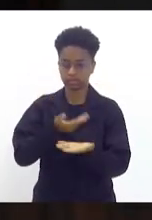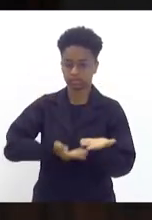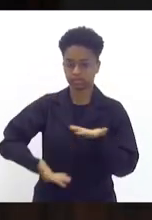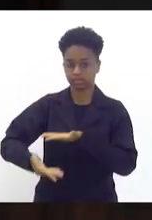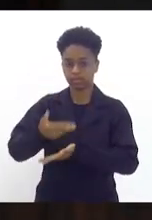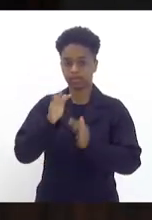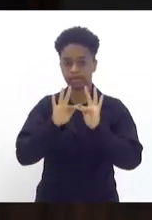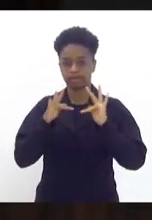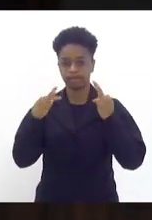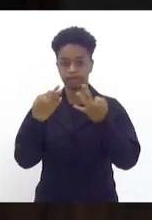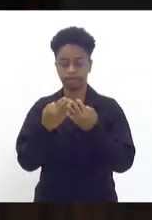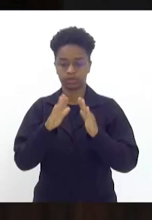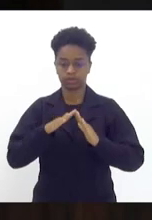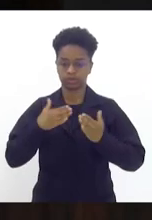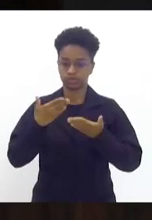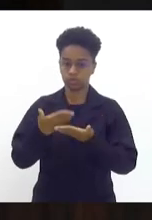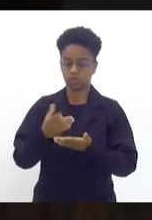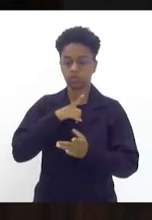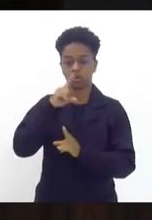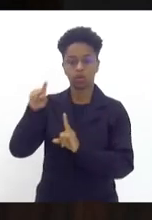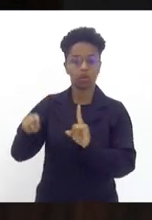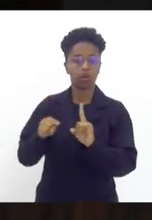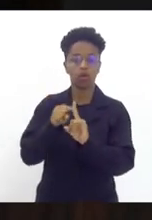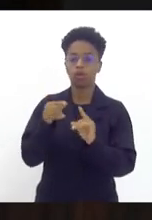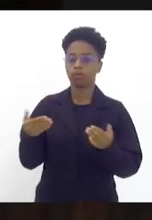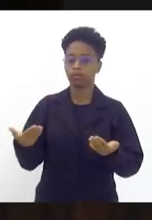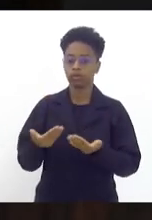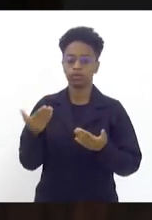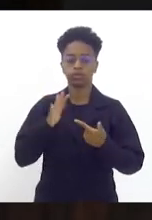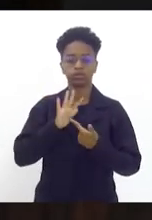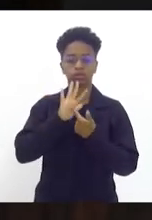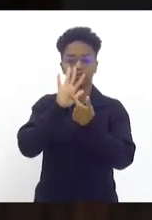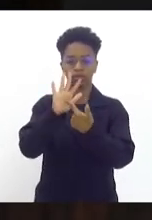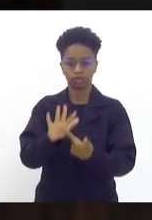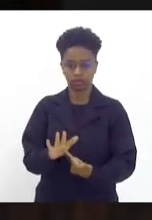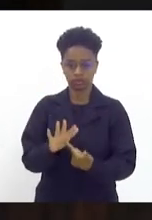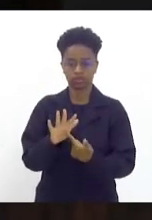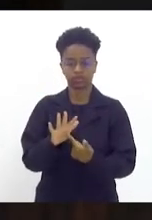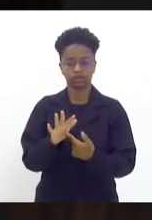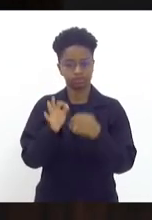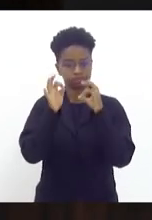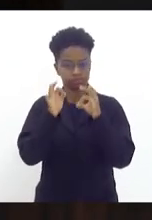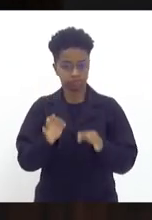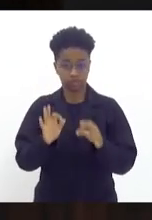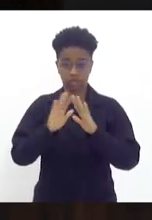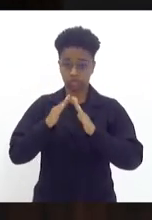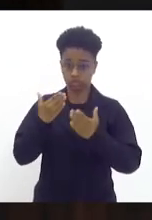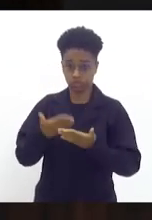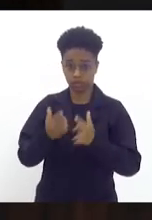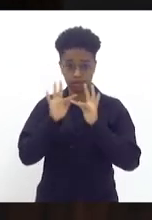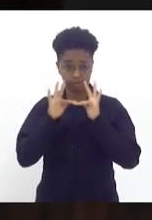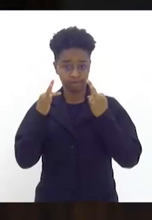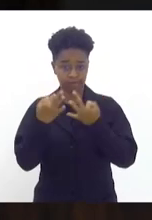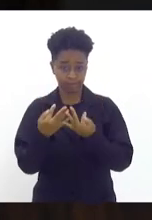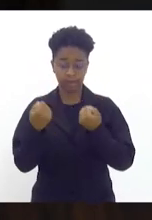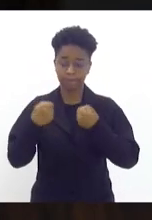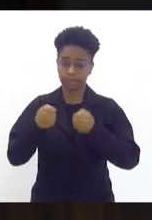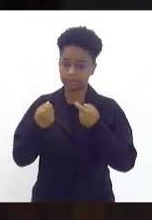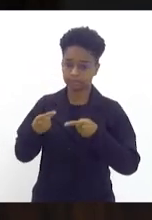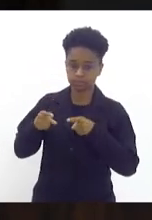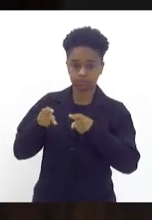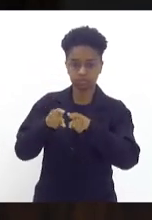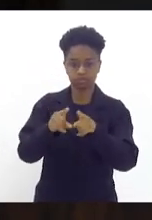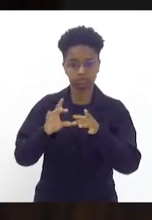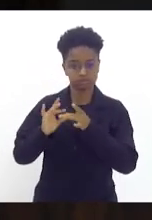Escola, que tem como objetivo tornar evidente que a família e a escola precisam caminhar